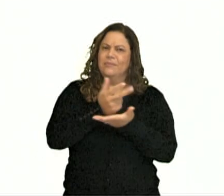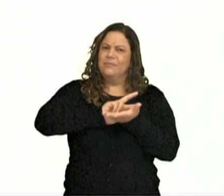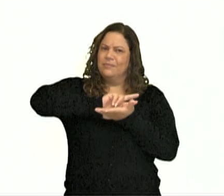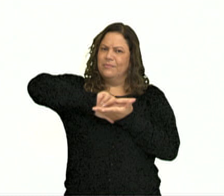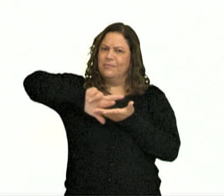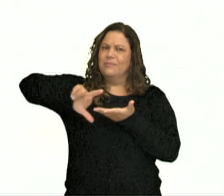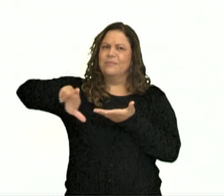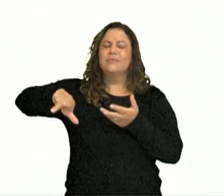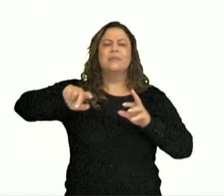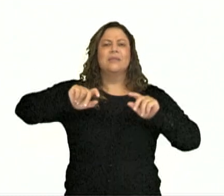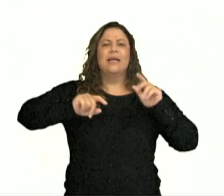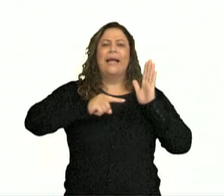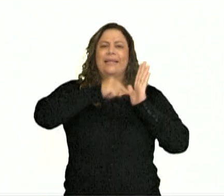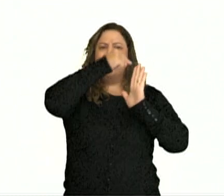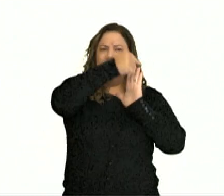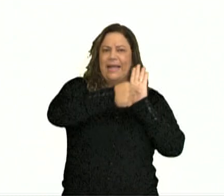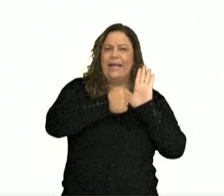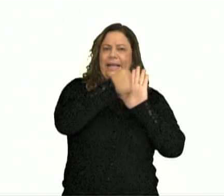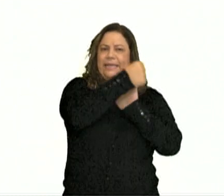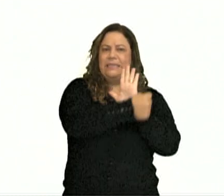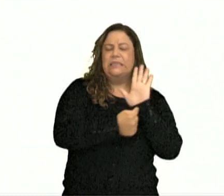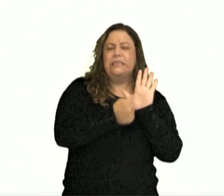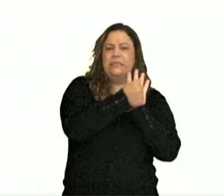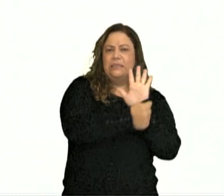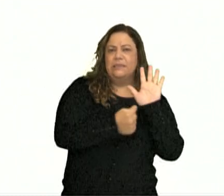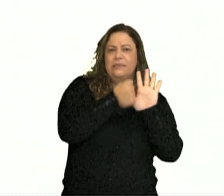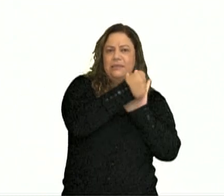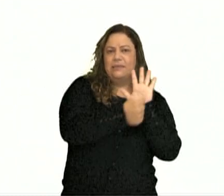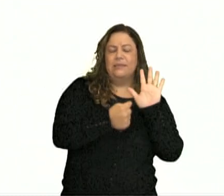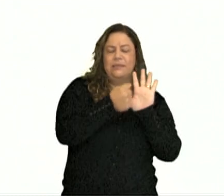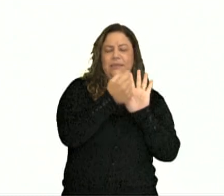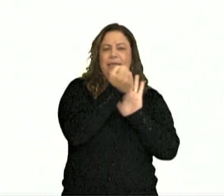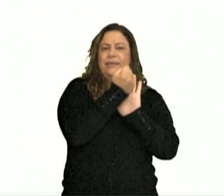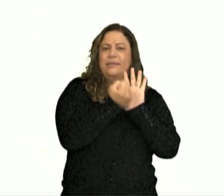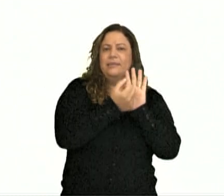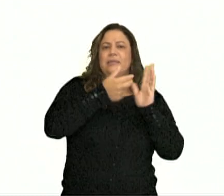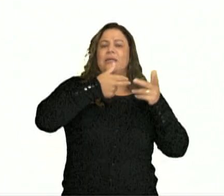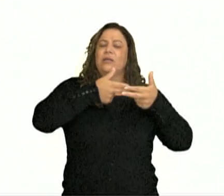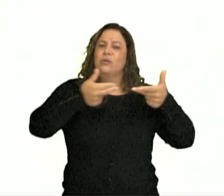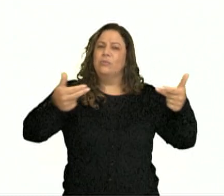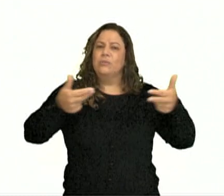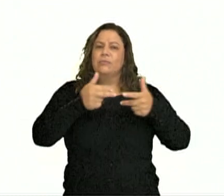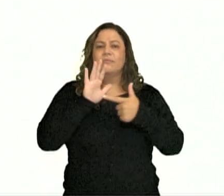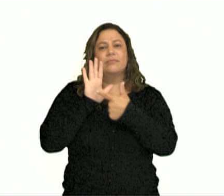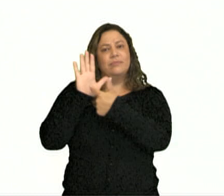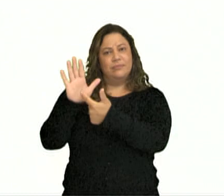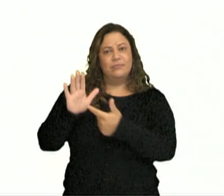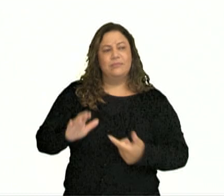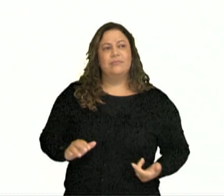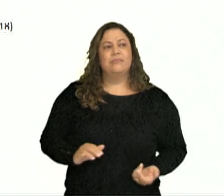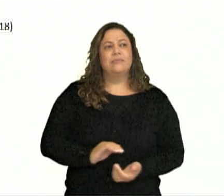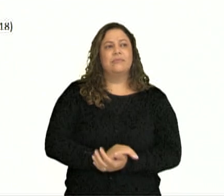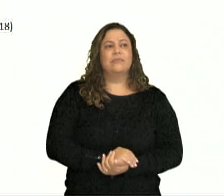né? Então, tem linhas ali, traços para representar essa partitura musical.